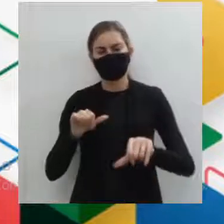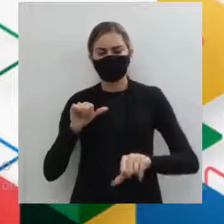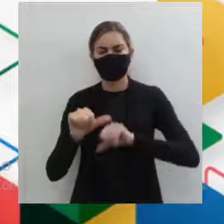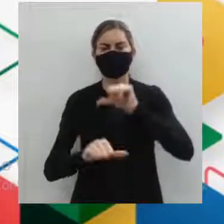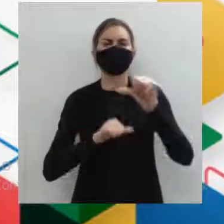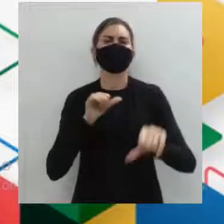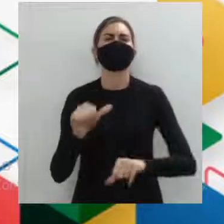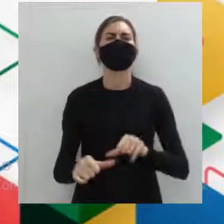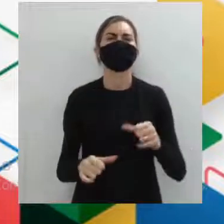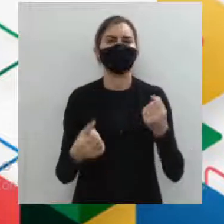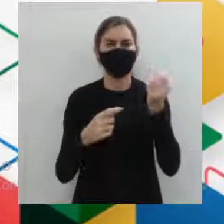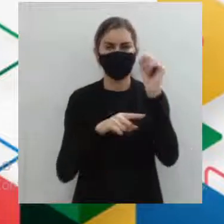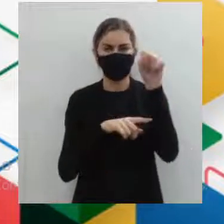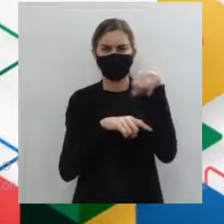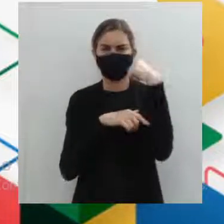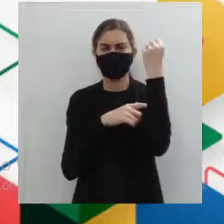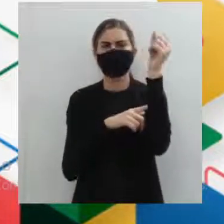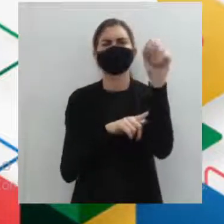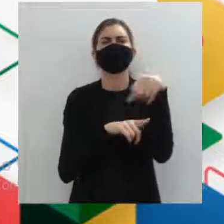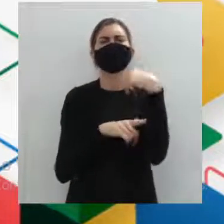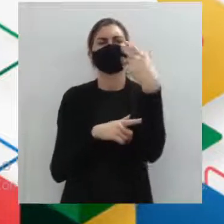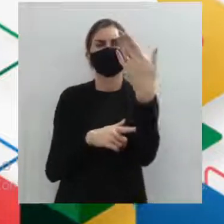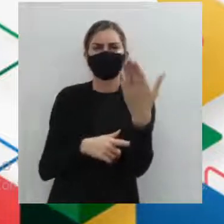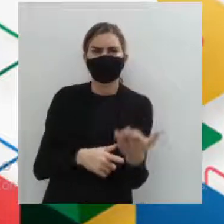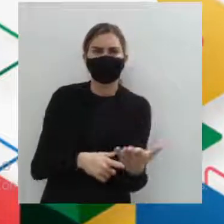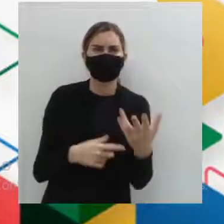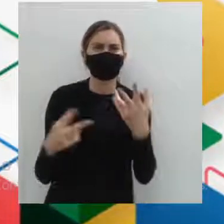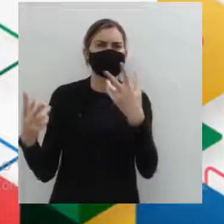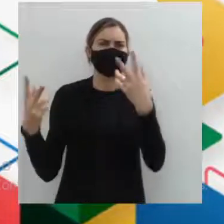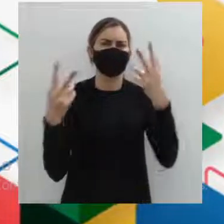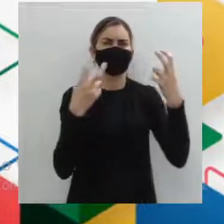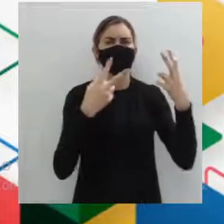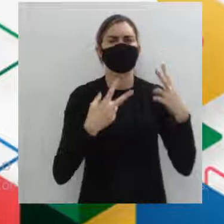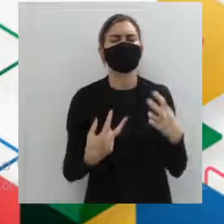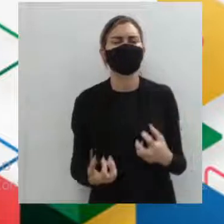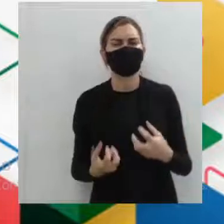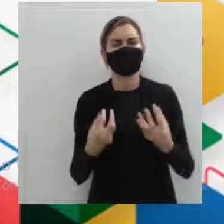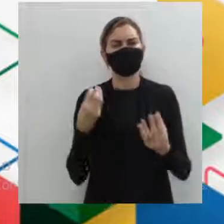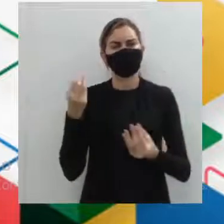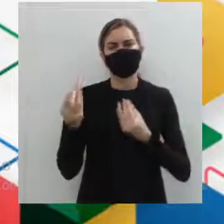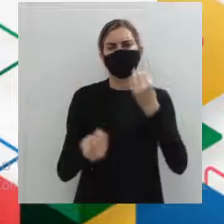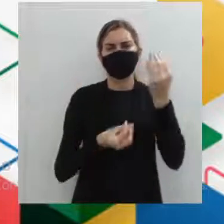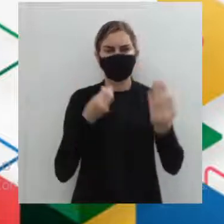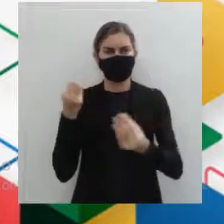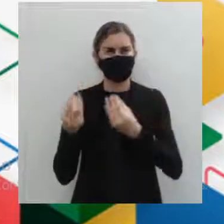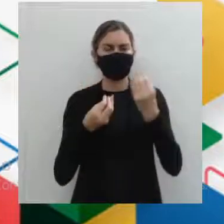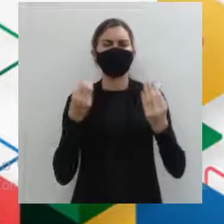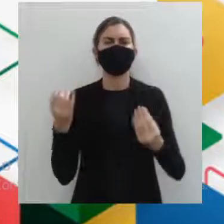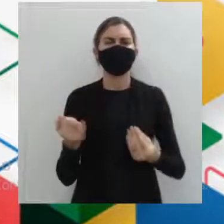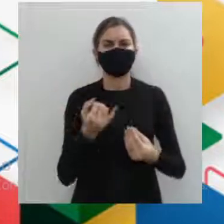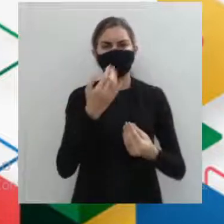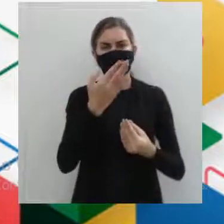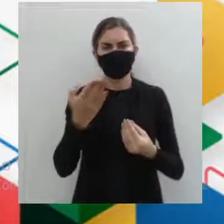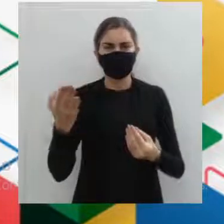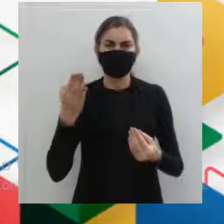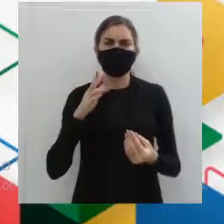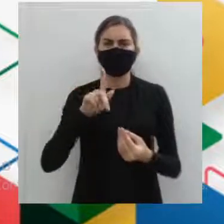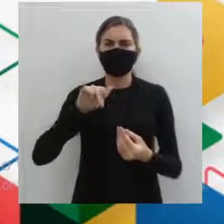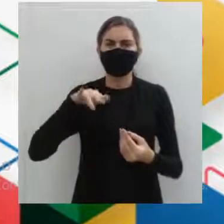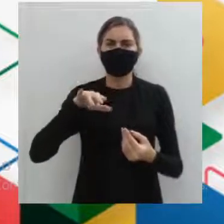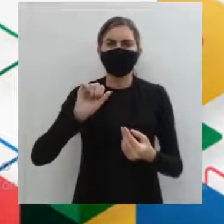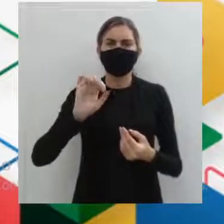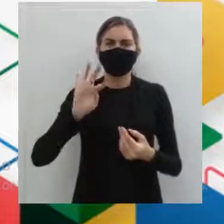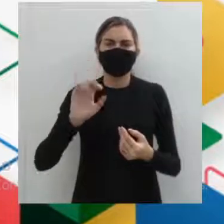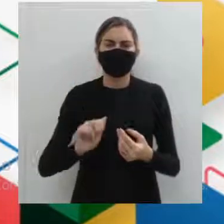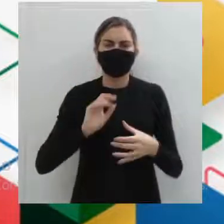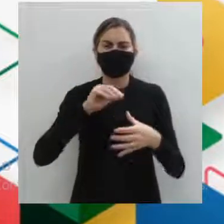direção, trabalha com coordenação motora. Então a gente percebe como é a riqueza da ginástica dentro